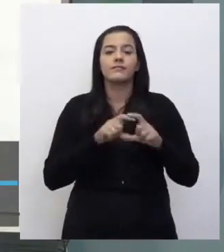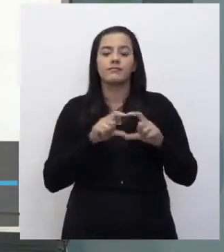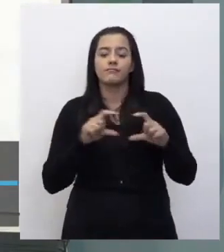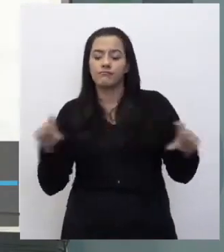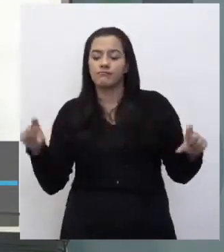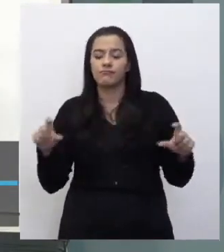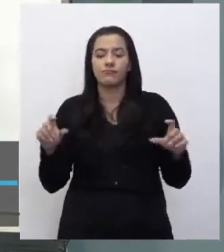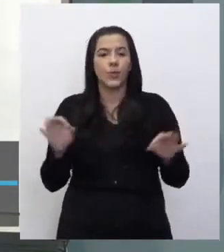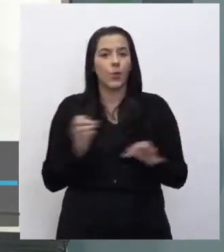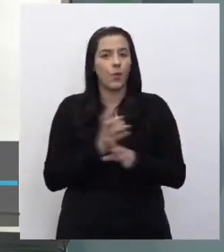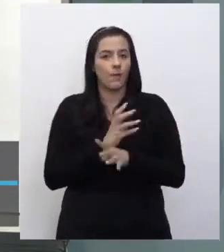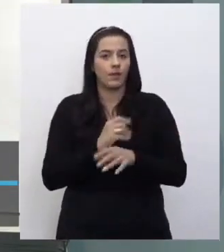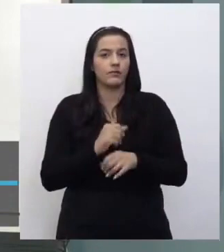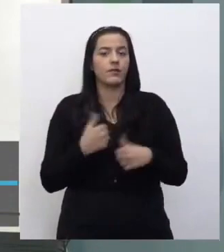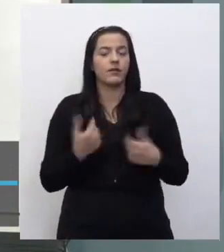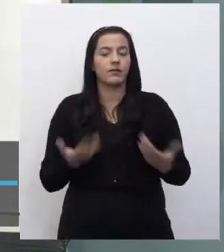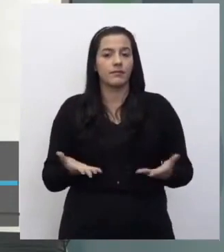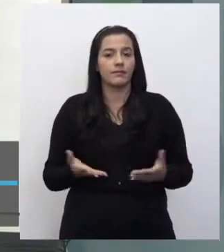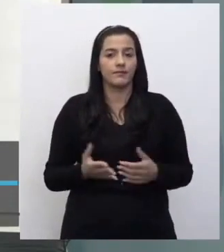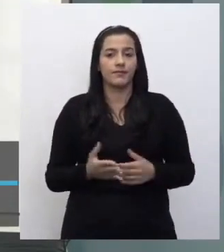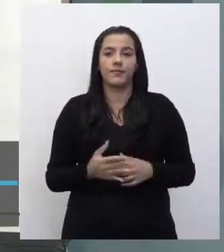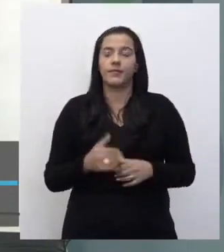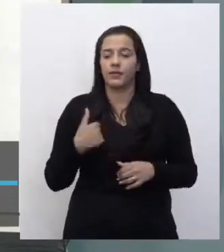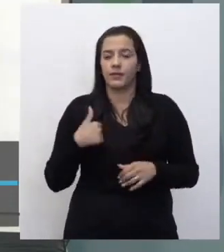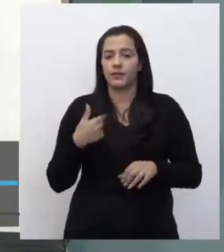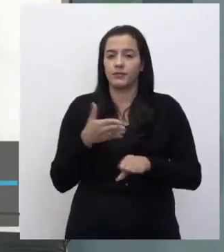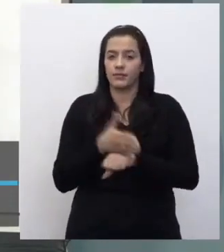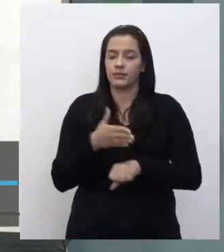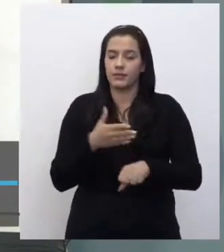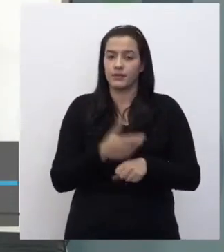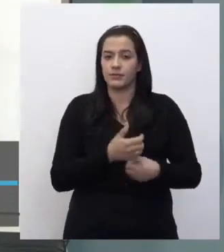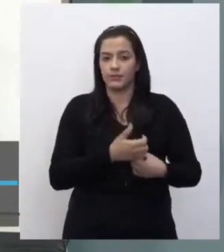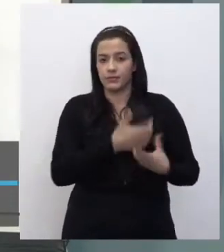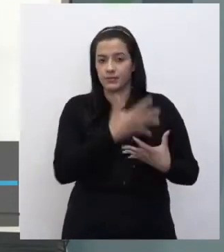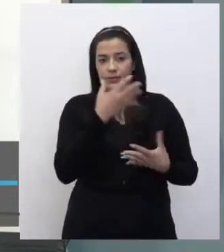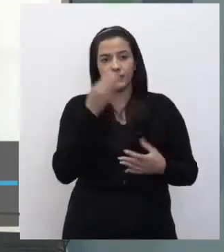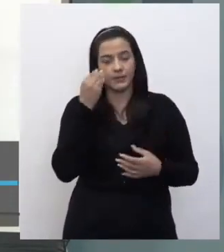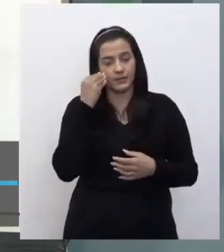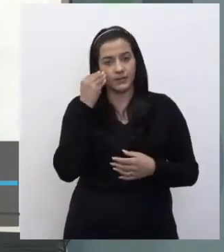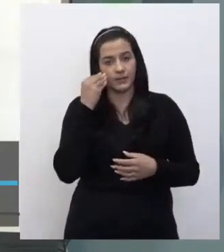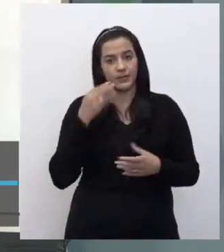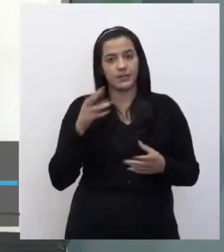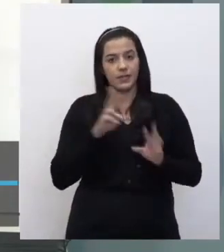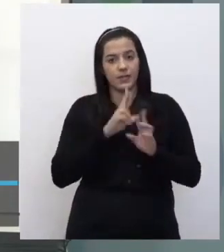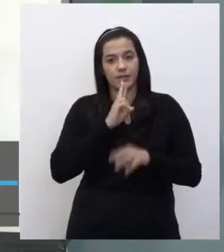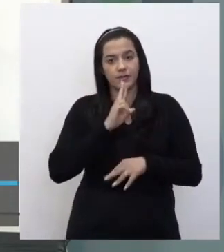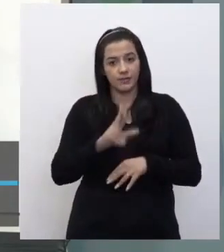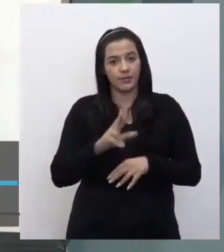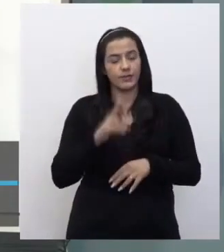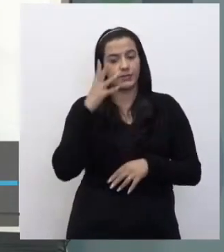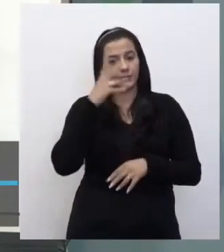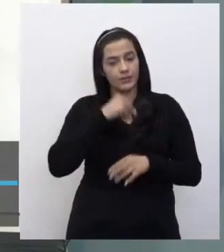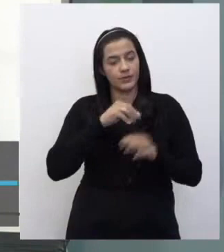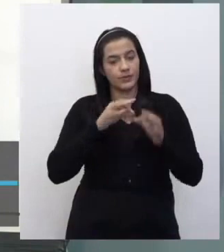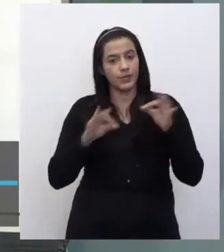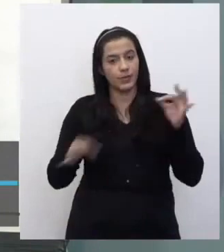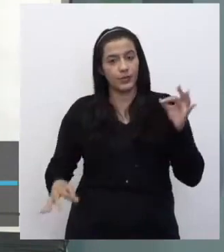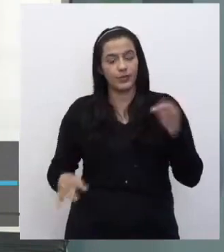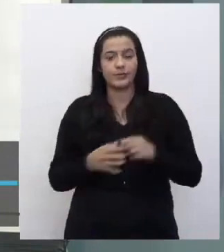bonita e completa, né? É isso que a gente fala aí da participação no chat. Tentem participar com as respostas bonitinhas e longas,